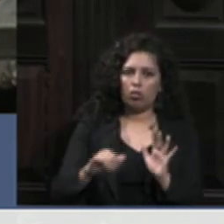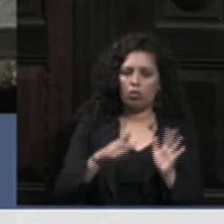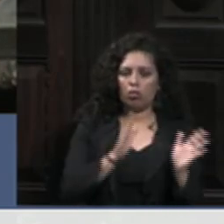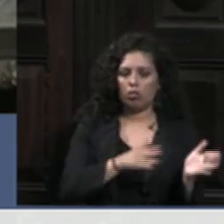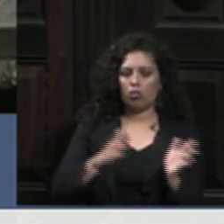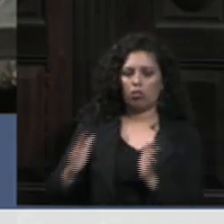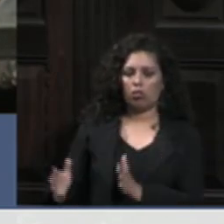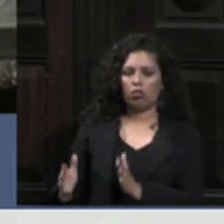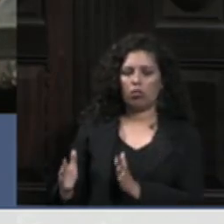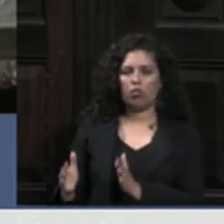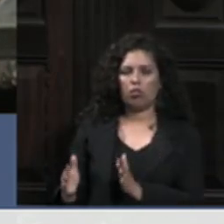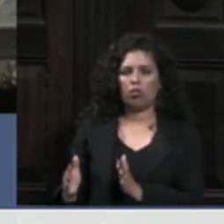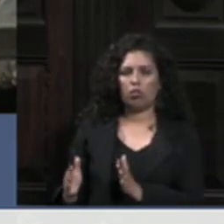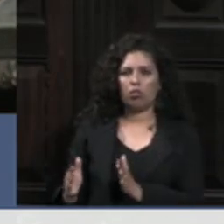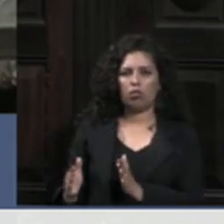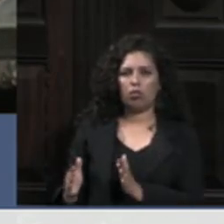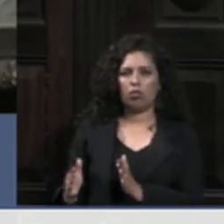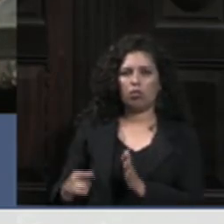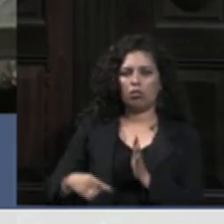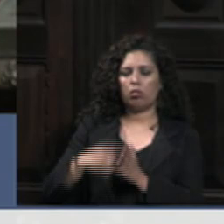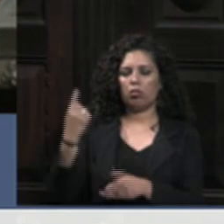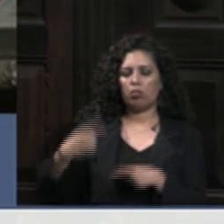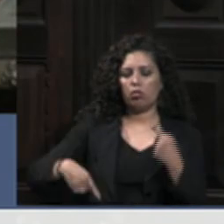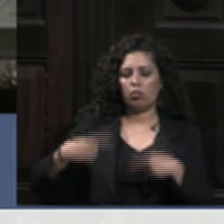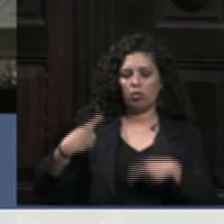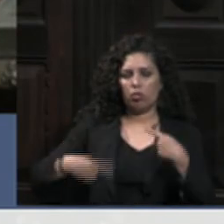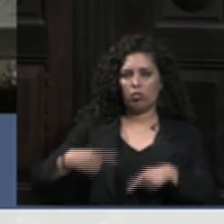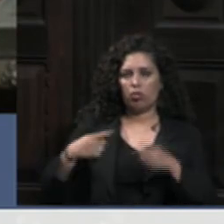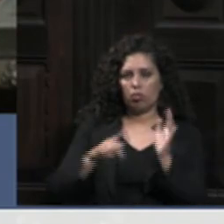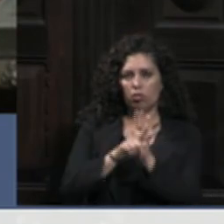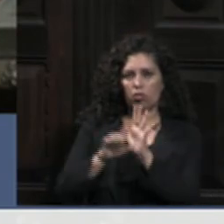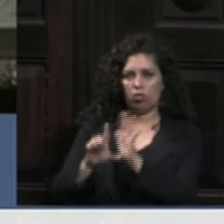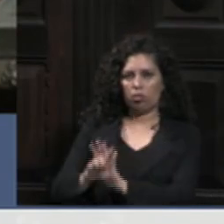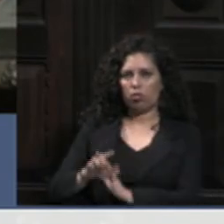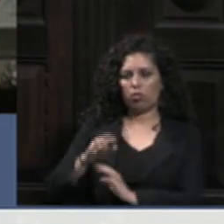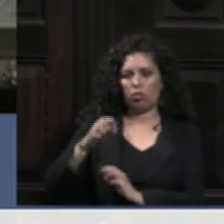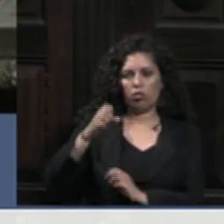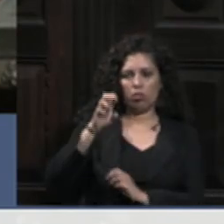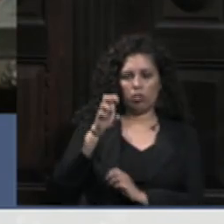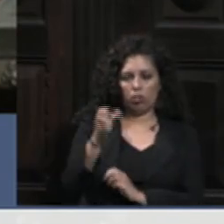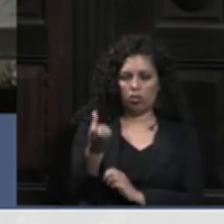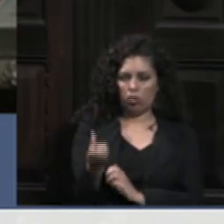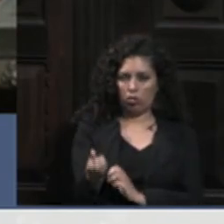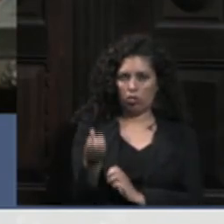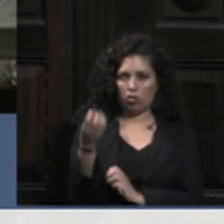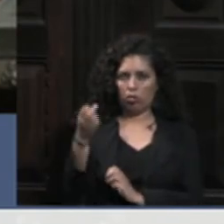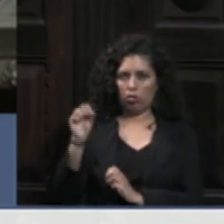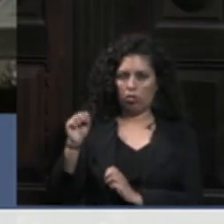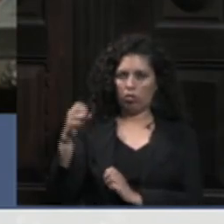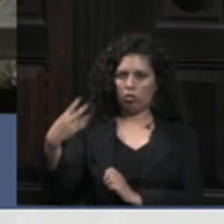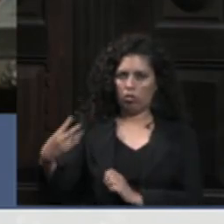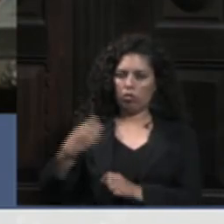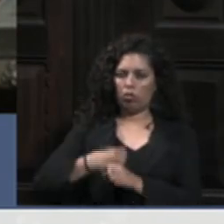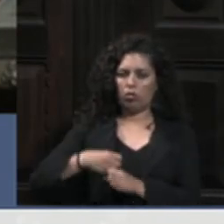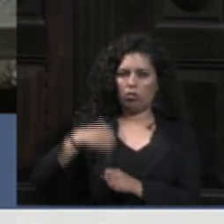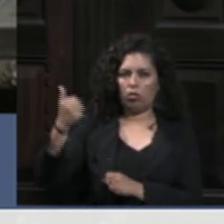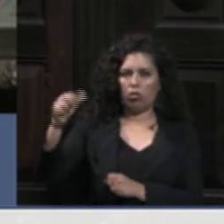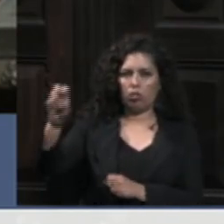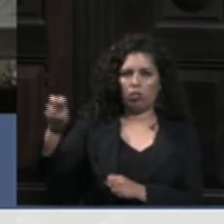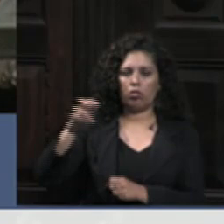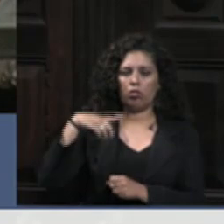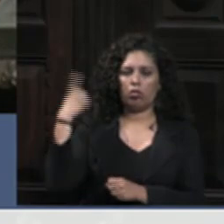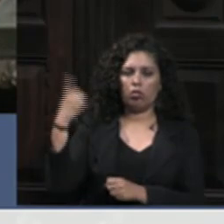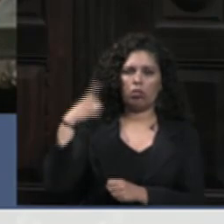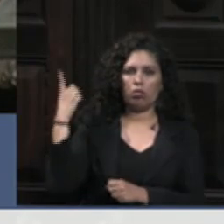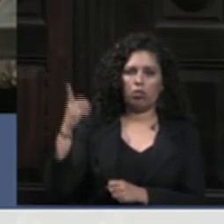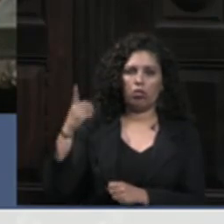tramitação ordinária, em votação em primeira discussão, projeto de lei número 684 de 2015, de autoria